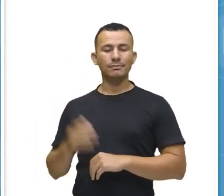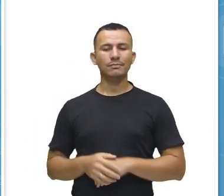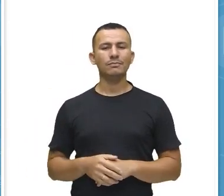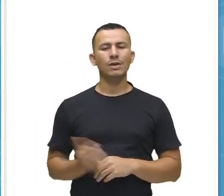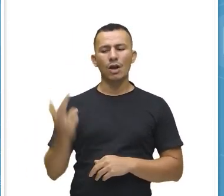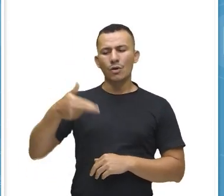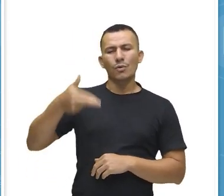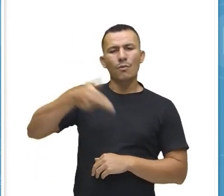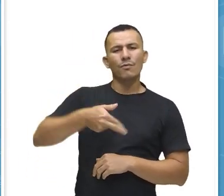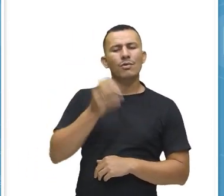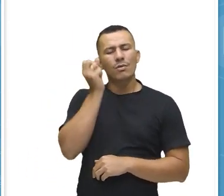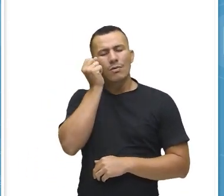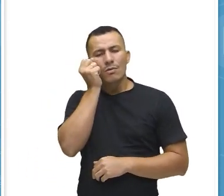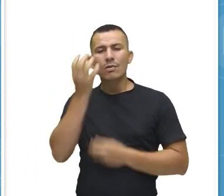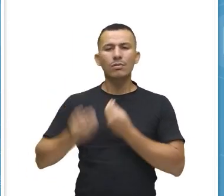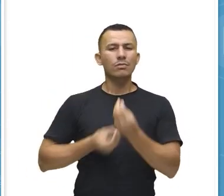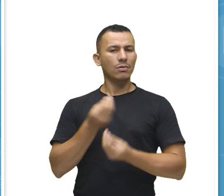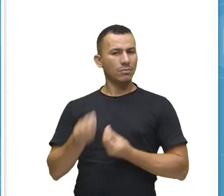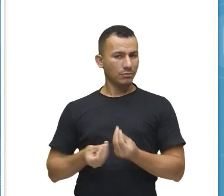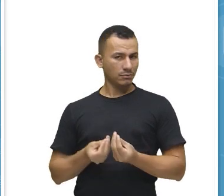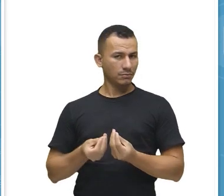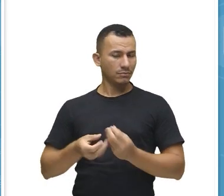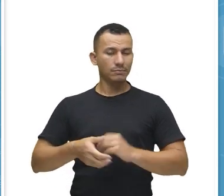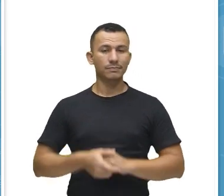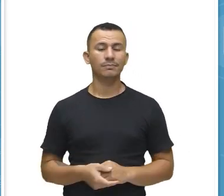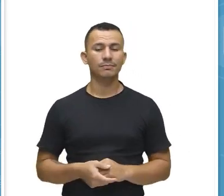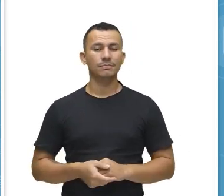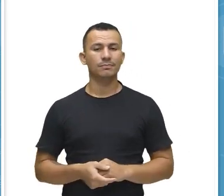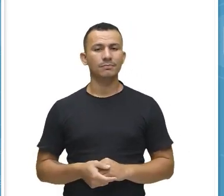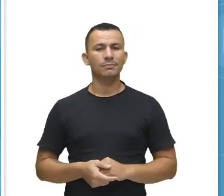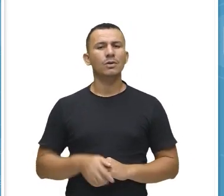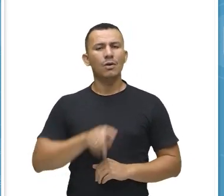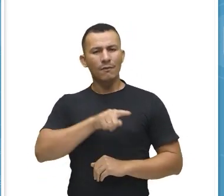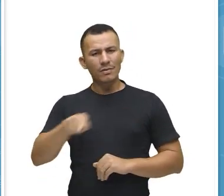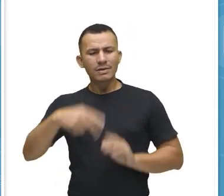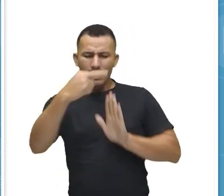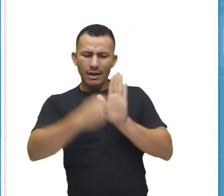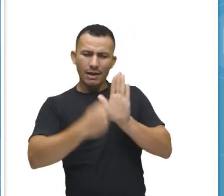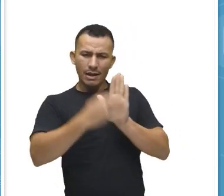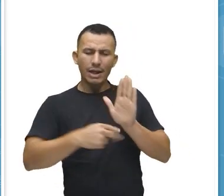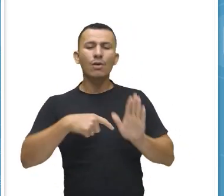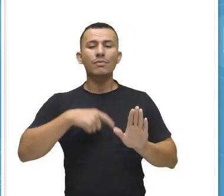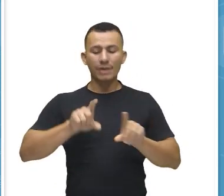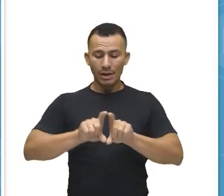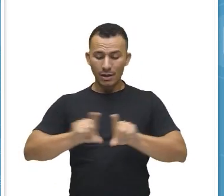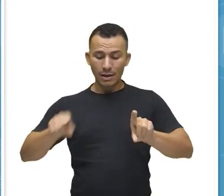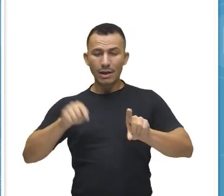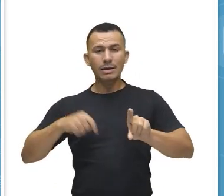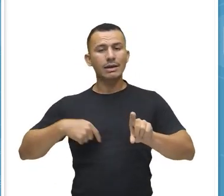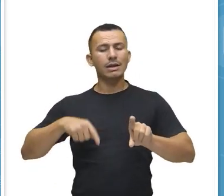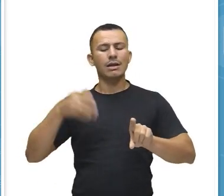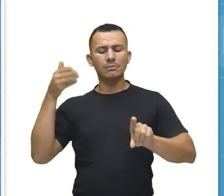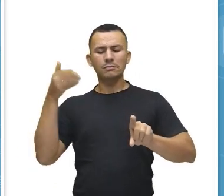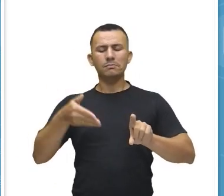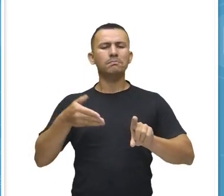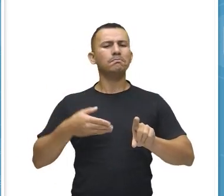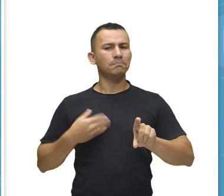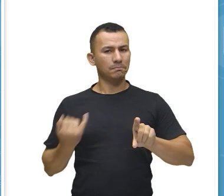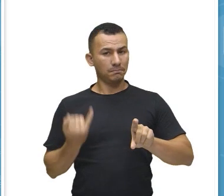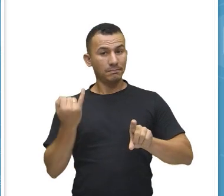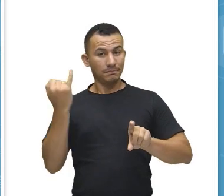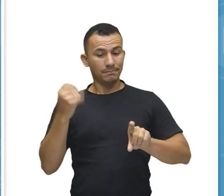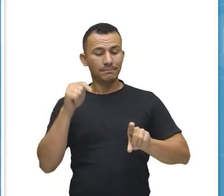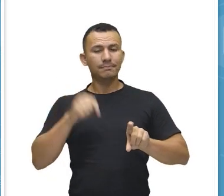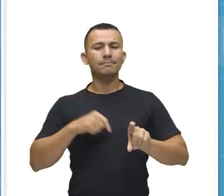golfinhos dormem. Você foi observando, né? Você foi percebendo que tem uma parte em especial que nos interessa. E